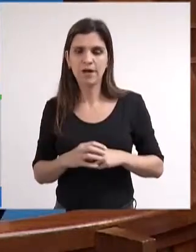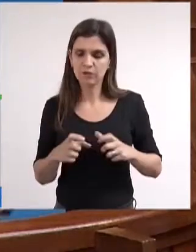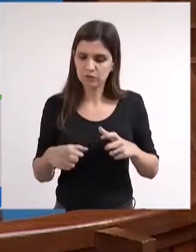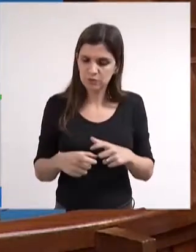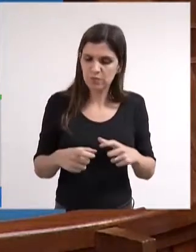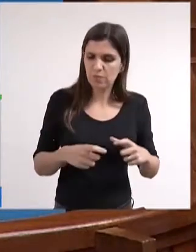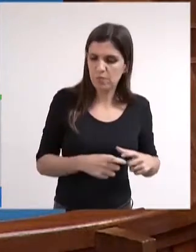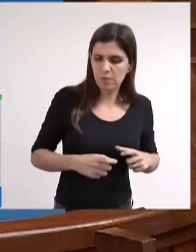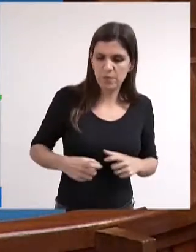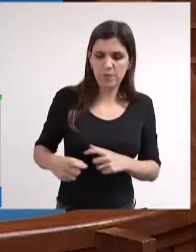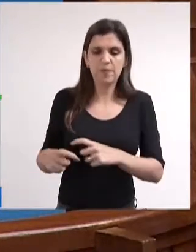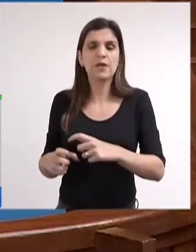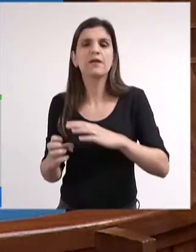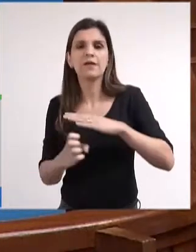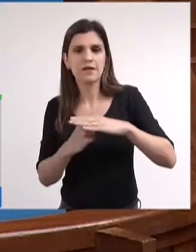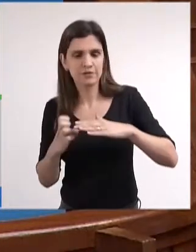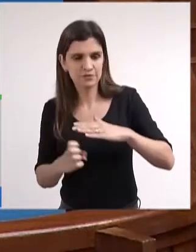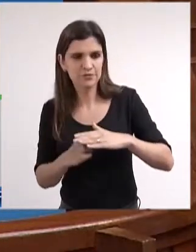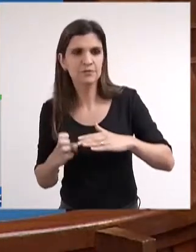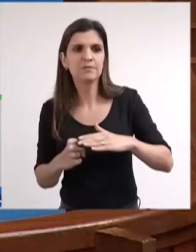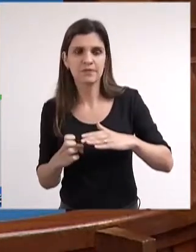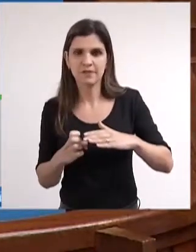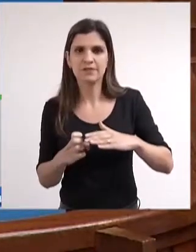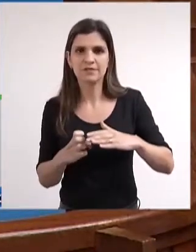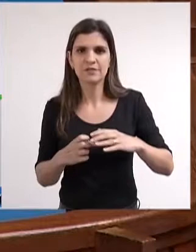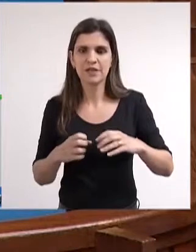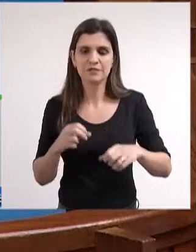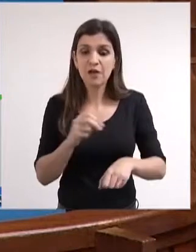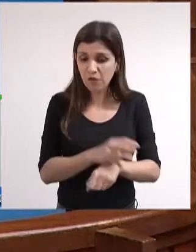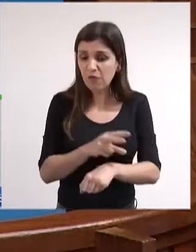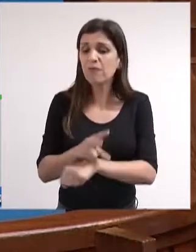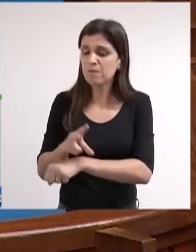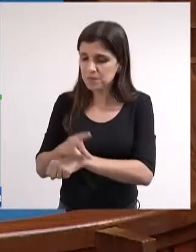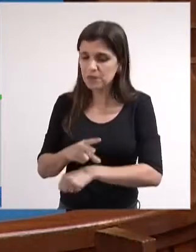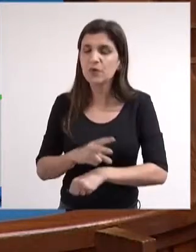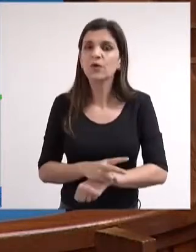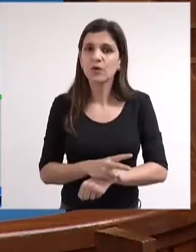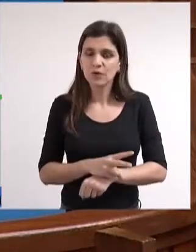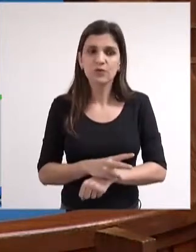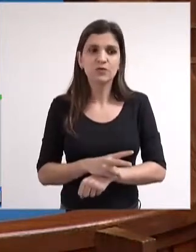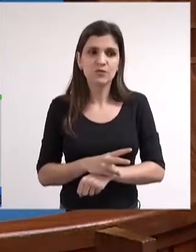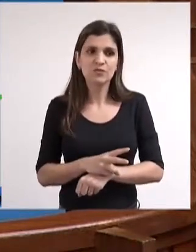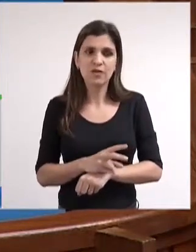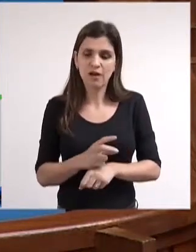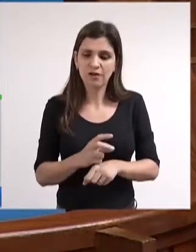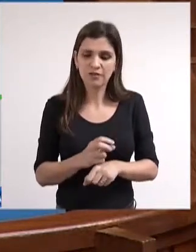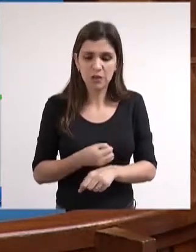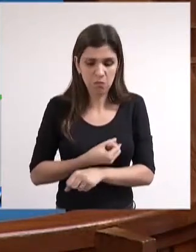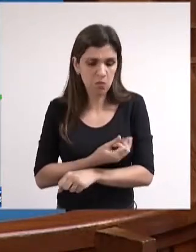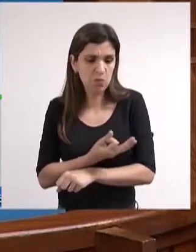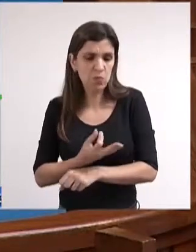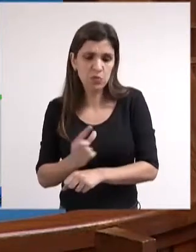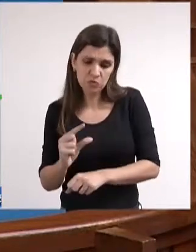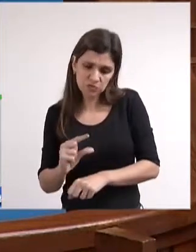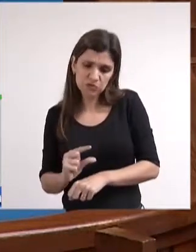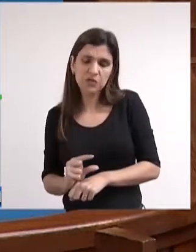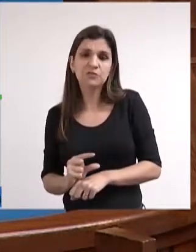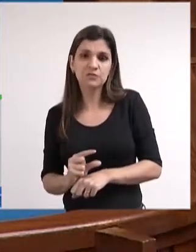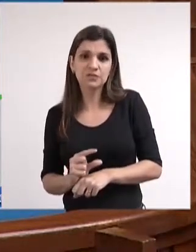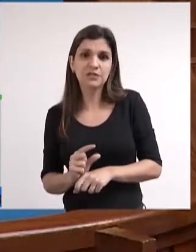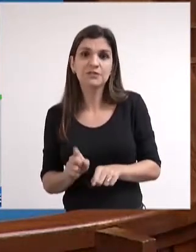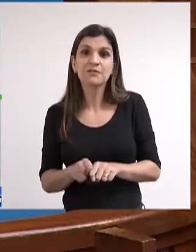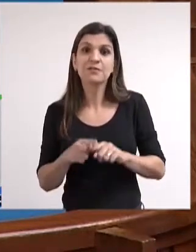ser empreendedores e abrir a oportunidade também gerando emprego, né, mesmo que em pequeno número, mas que dê resultado